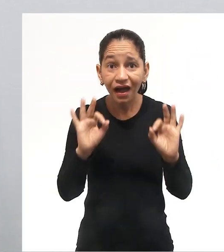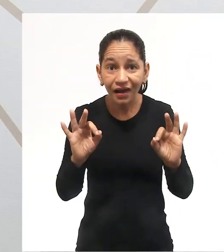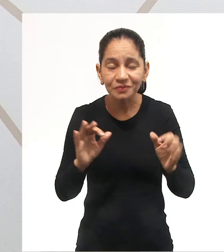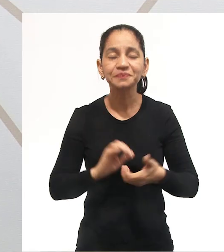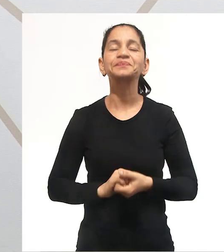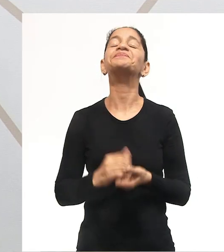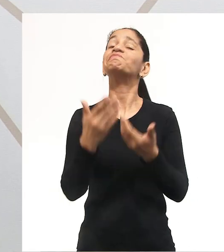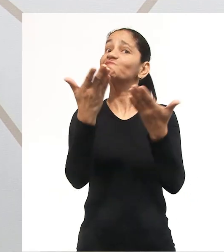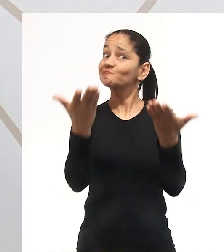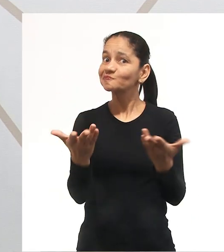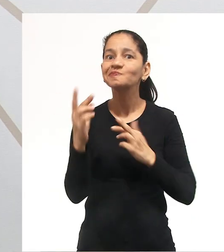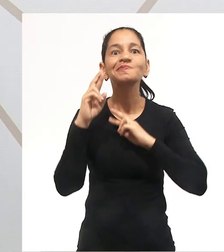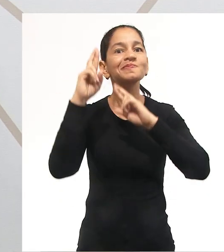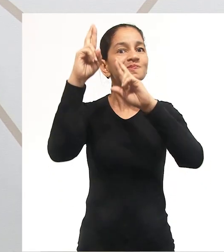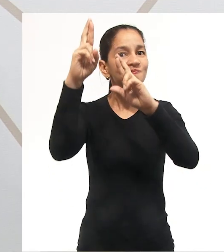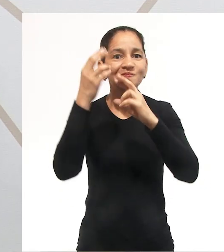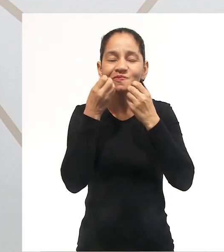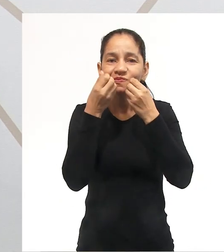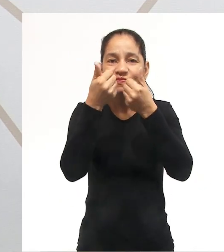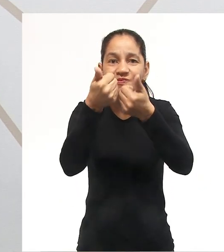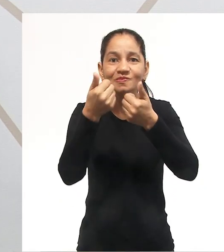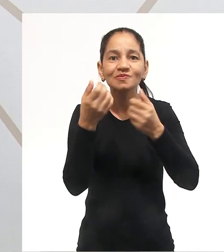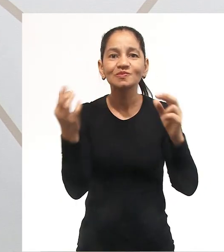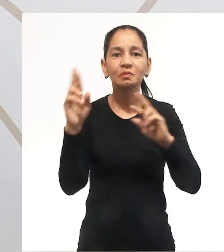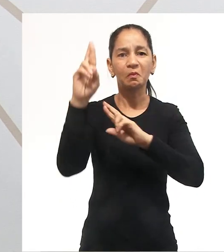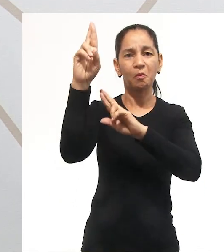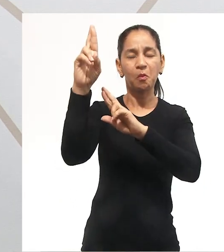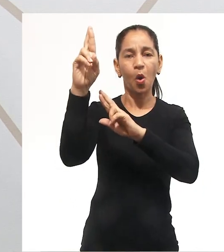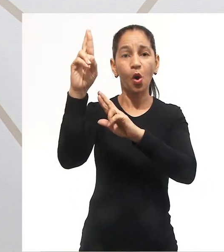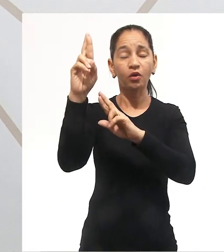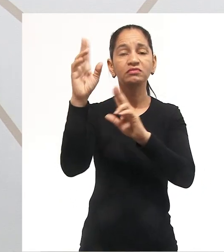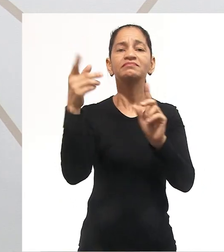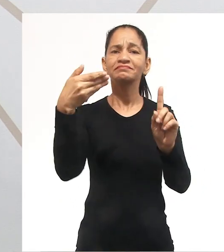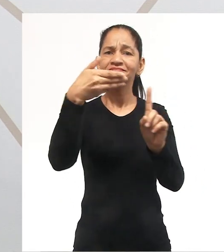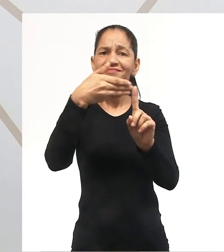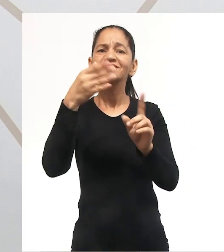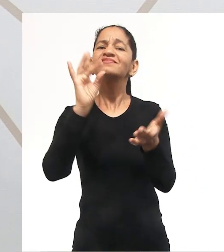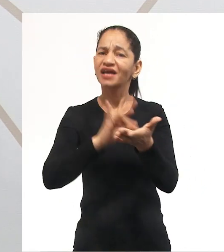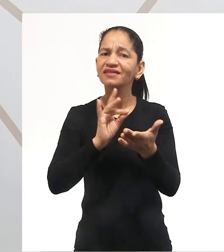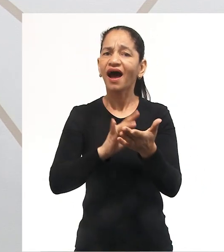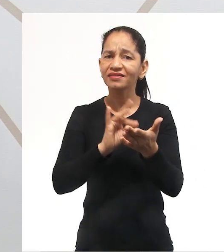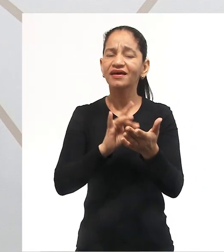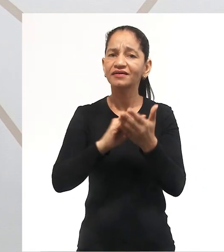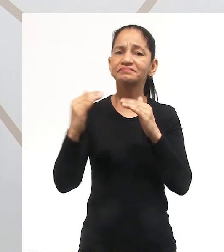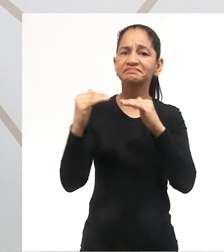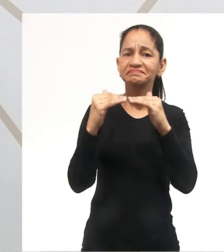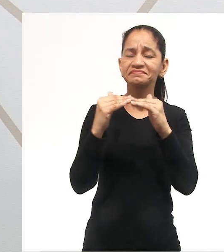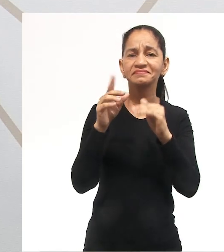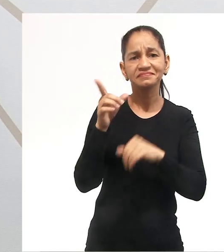É muito interessante essa perspectiva, por quê? Porque justamente a gente tem a impressão de que